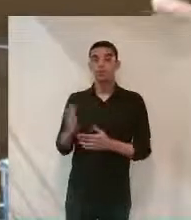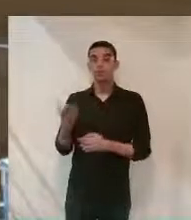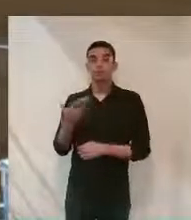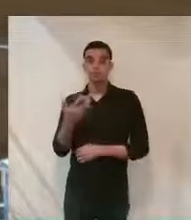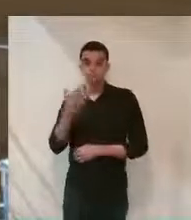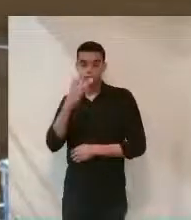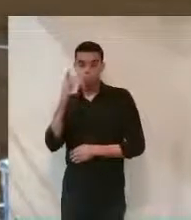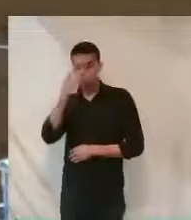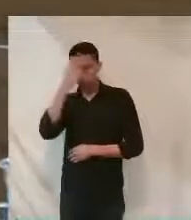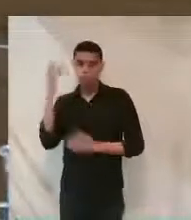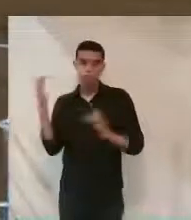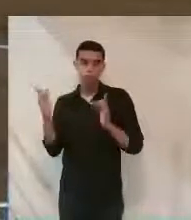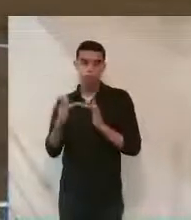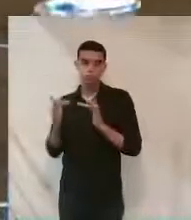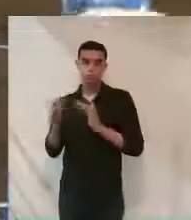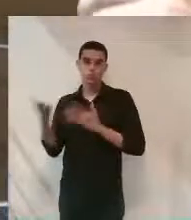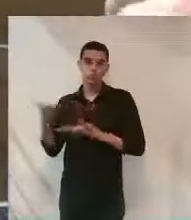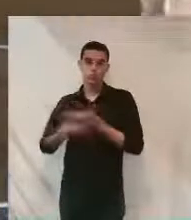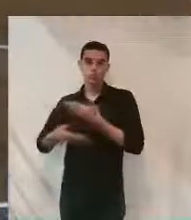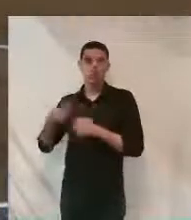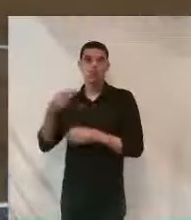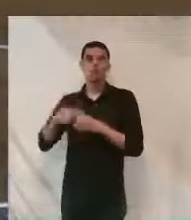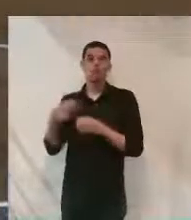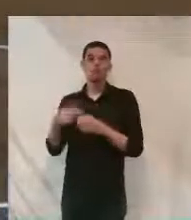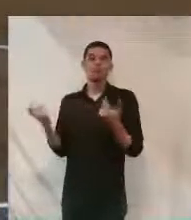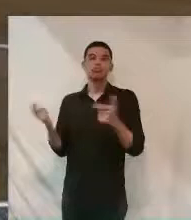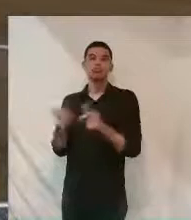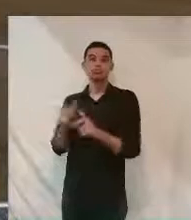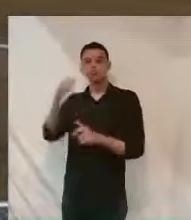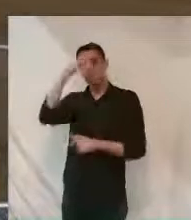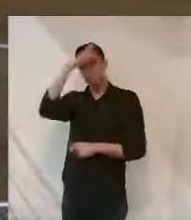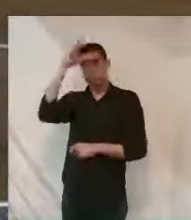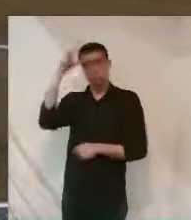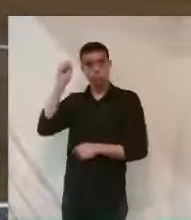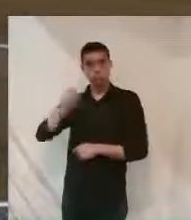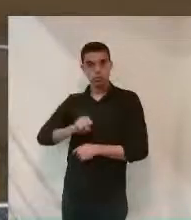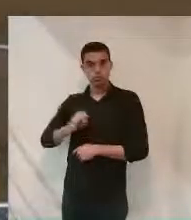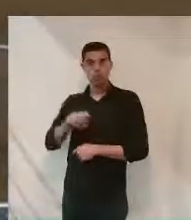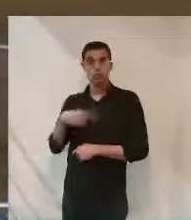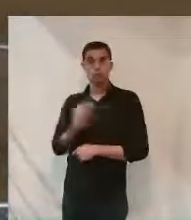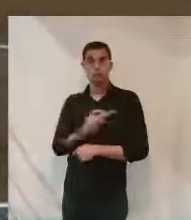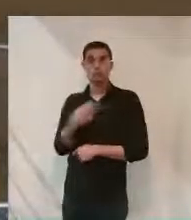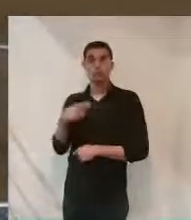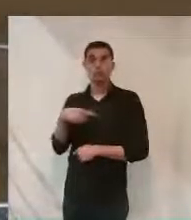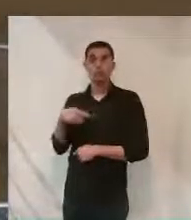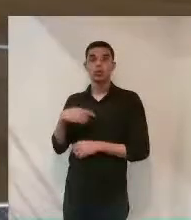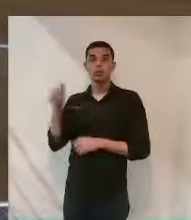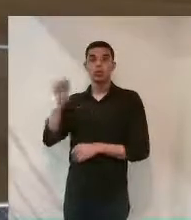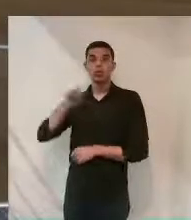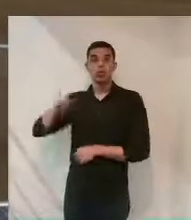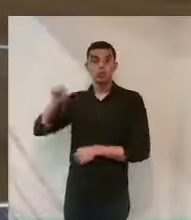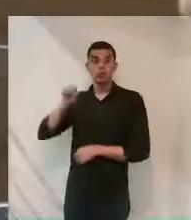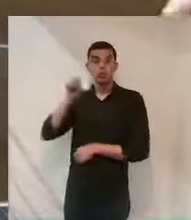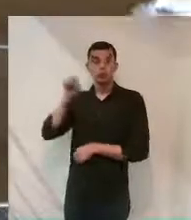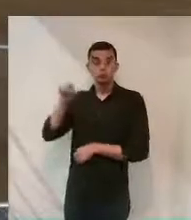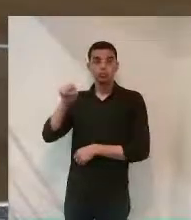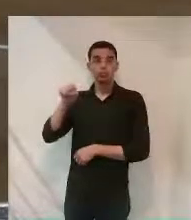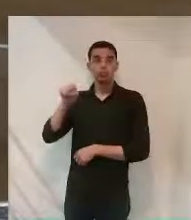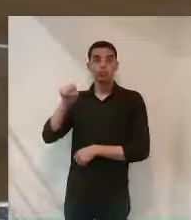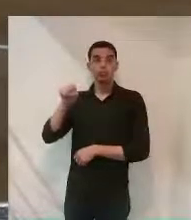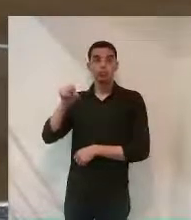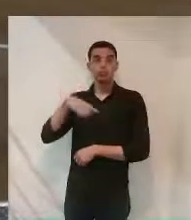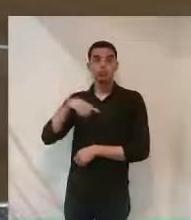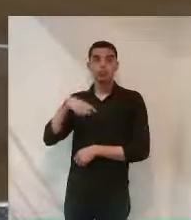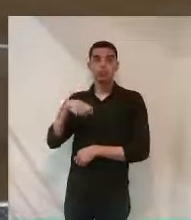caso do Mato Grosso do Sul, quando a gente fecha uma parceria lá, e aí a gente tem uma cooperativa que está em Ponta Porã e que gera uma média